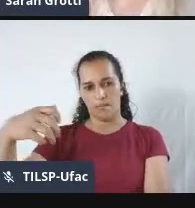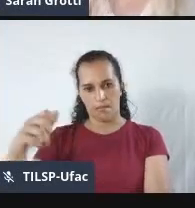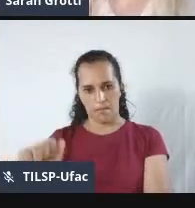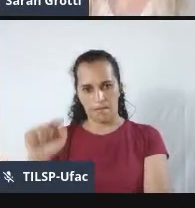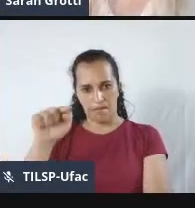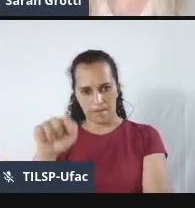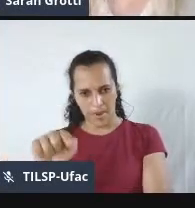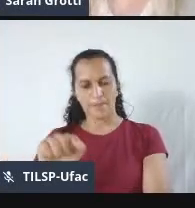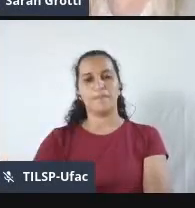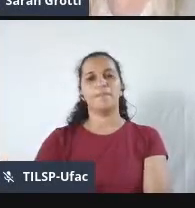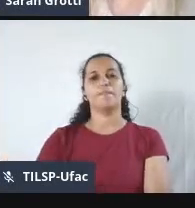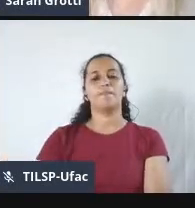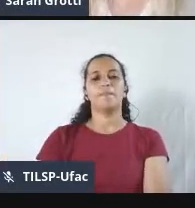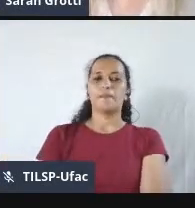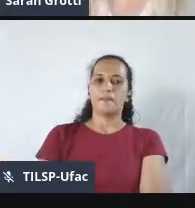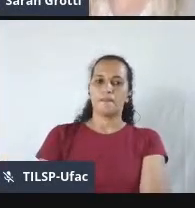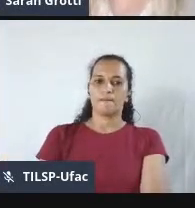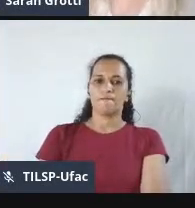nome,